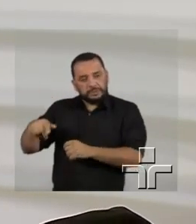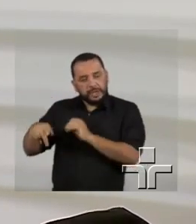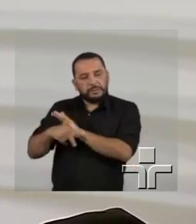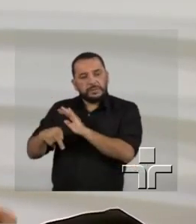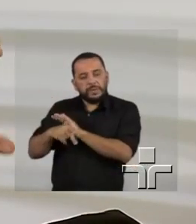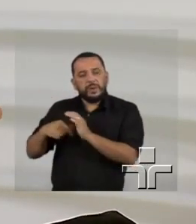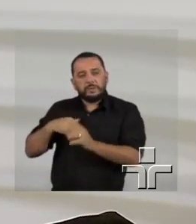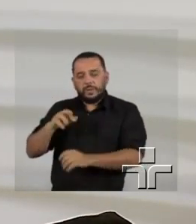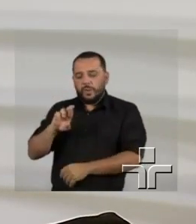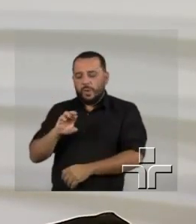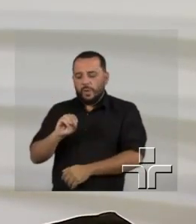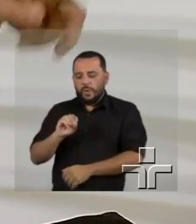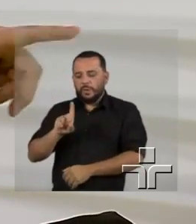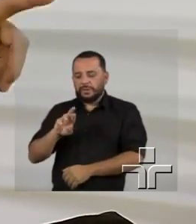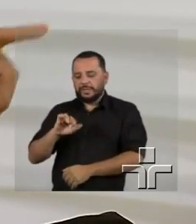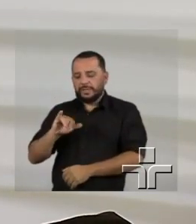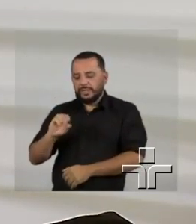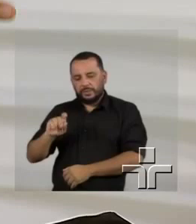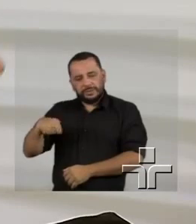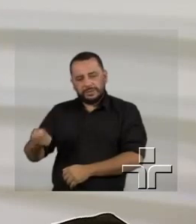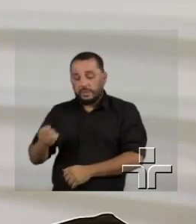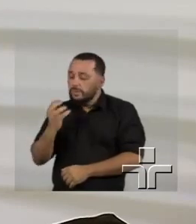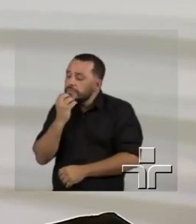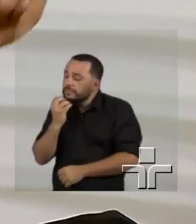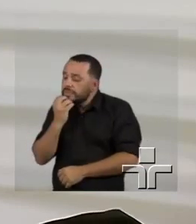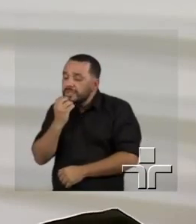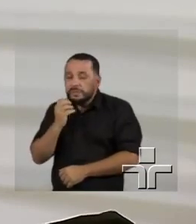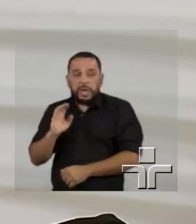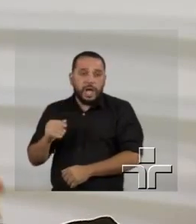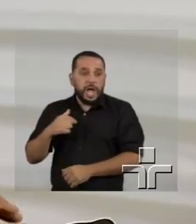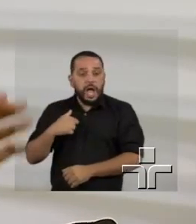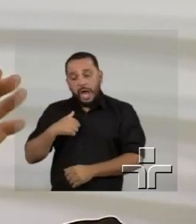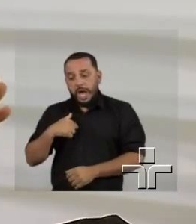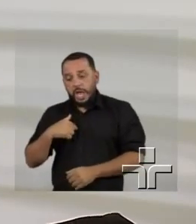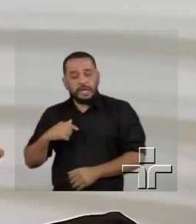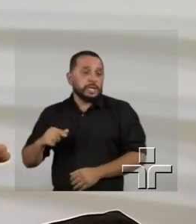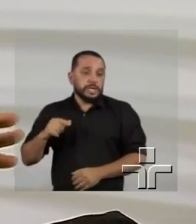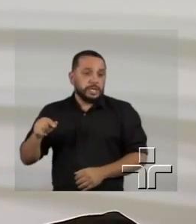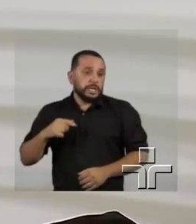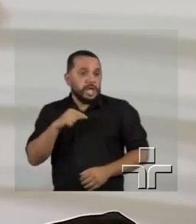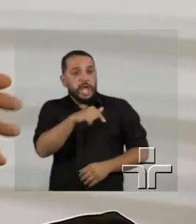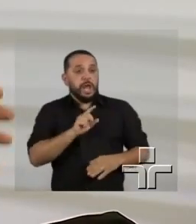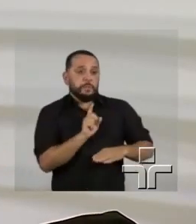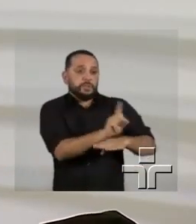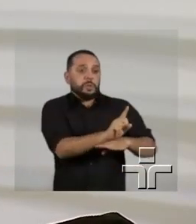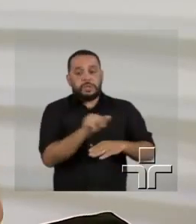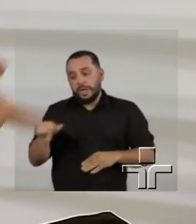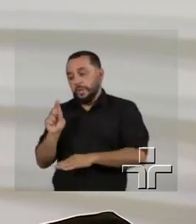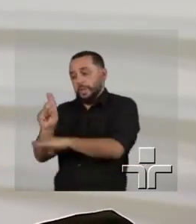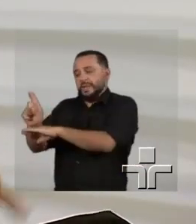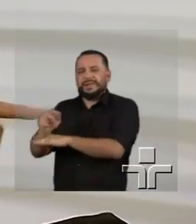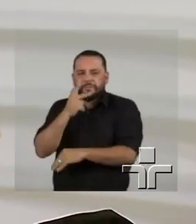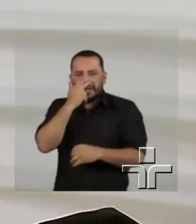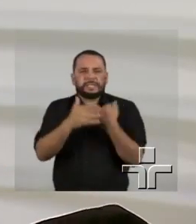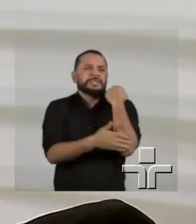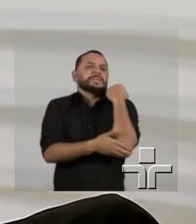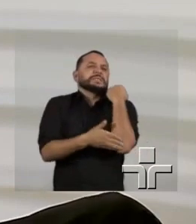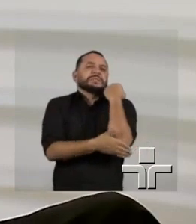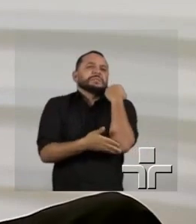ao presidente Bolsonaro e quanto a gente deve ao presidente da Câmara, Rodrigo Maia? Quanto cabe a cada